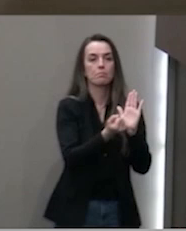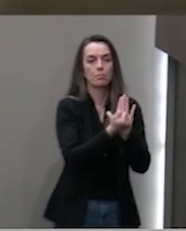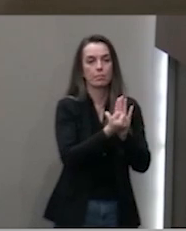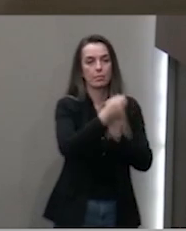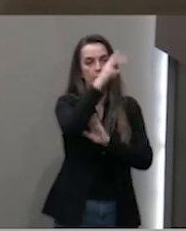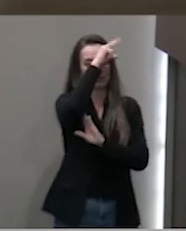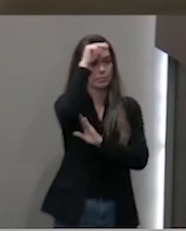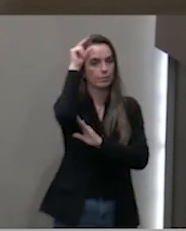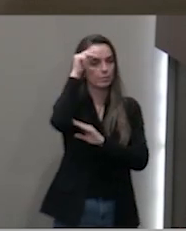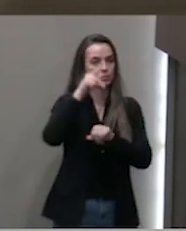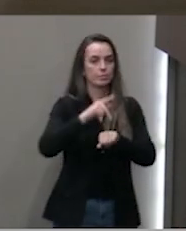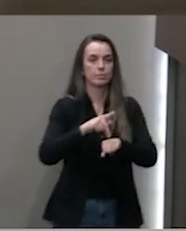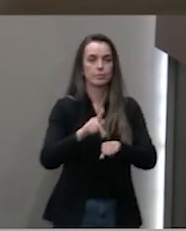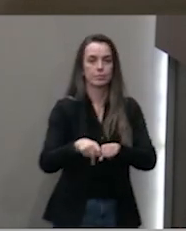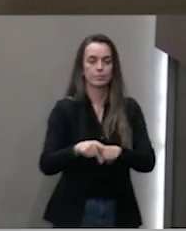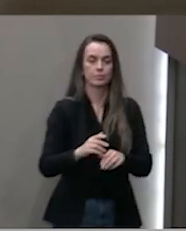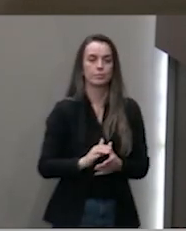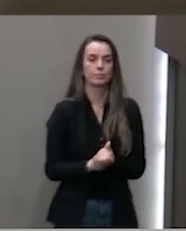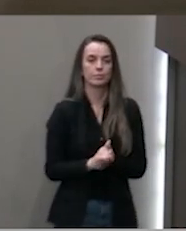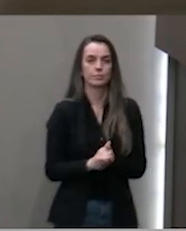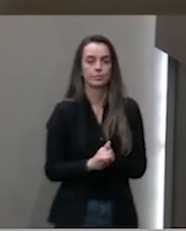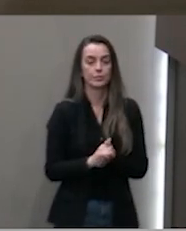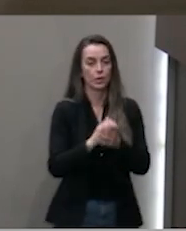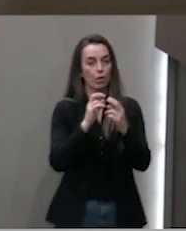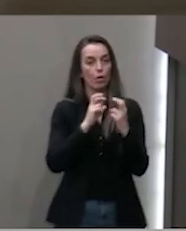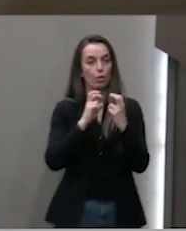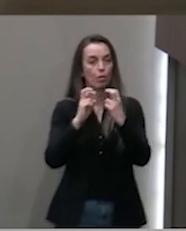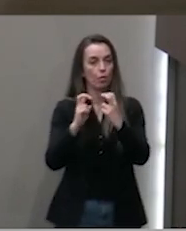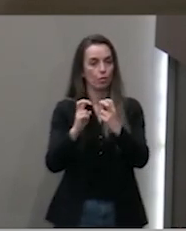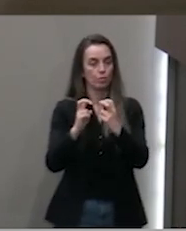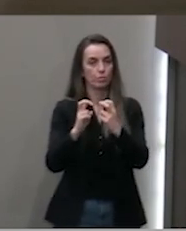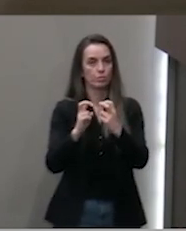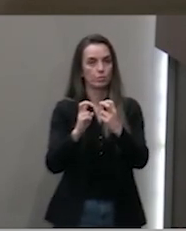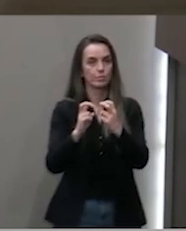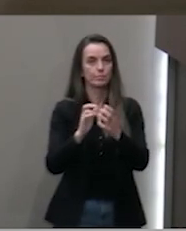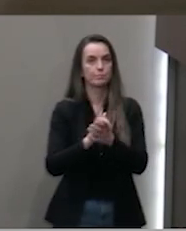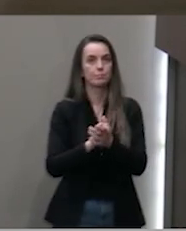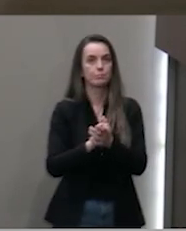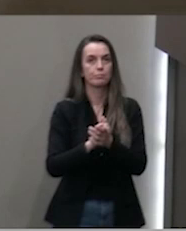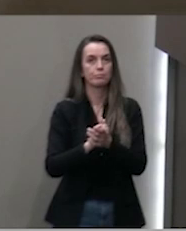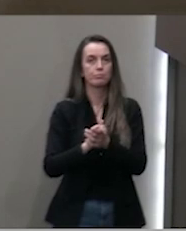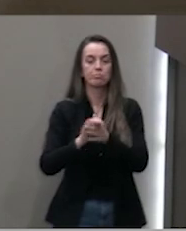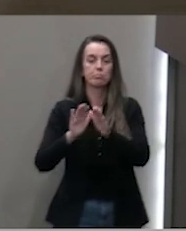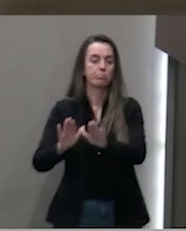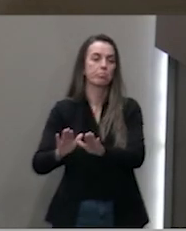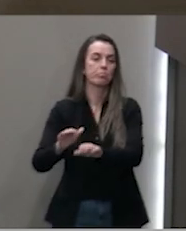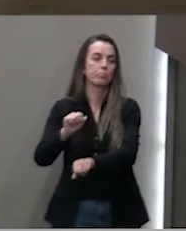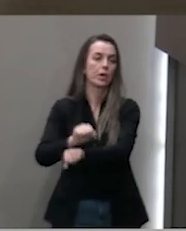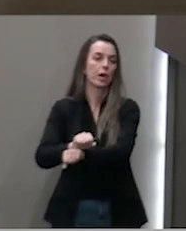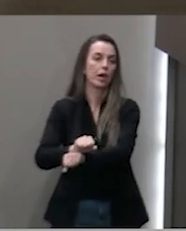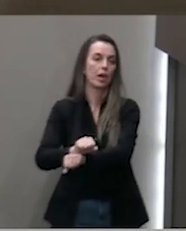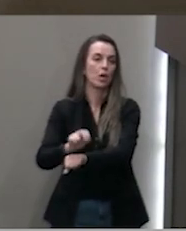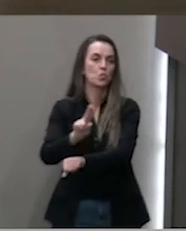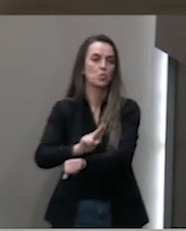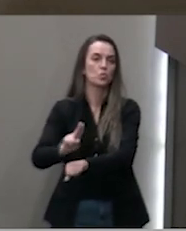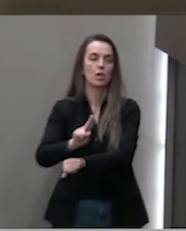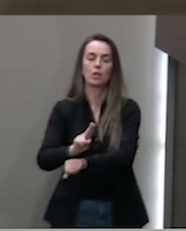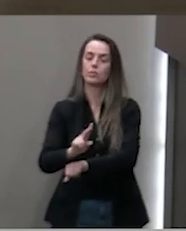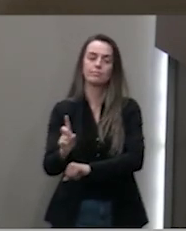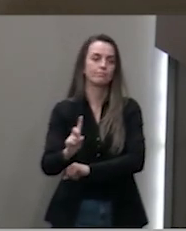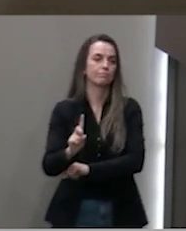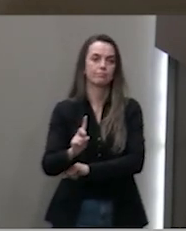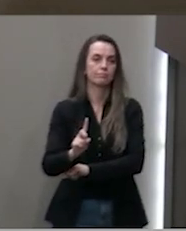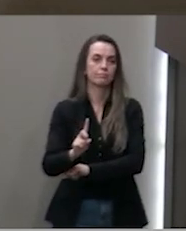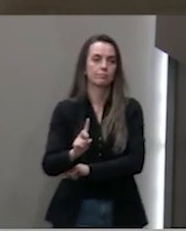município. Ônibus esses que não estão sendo utilizados e estão em